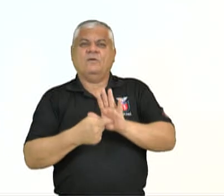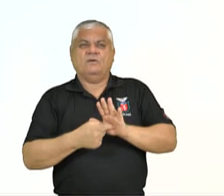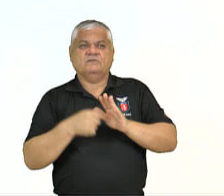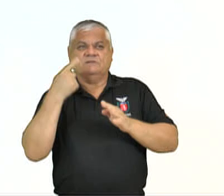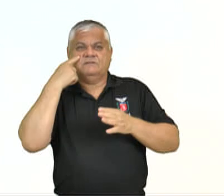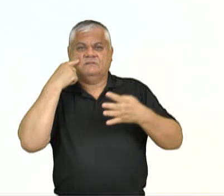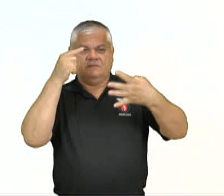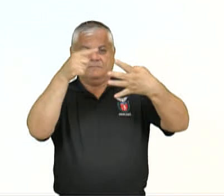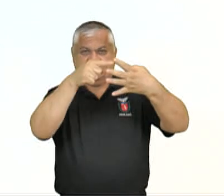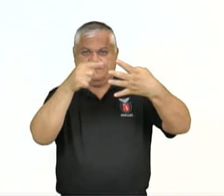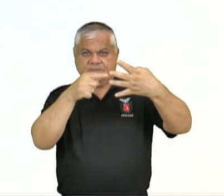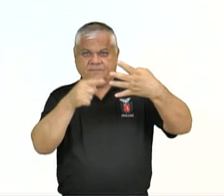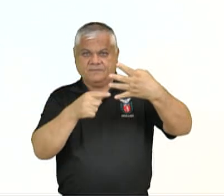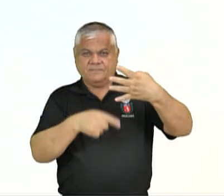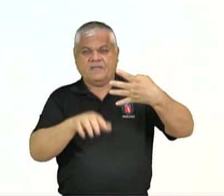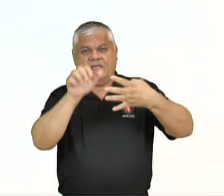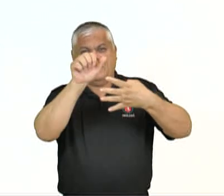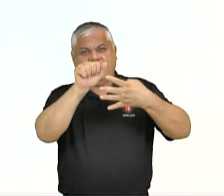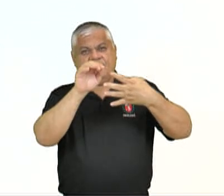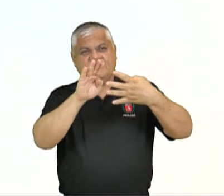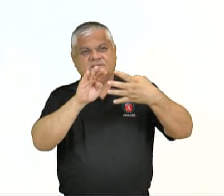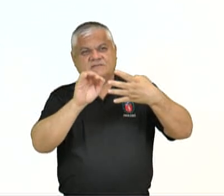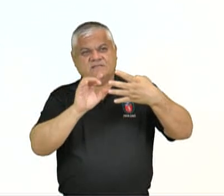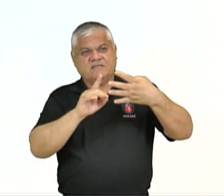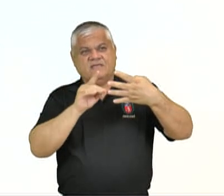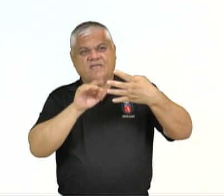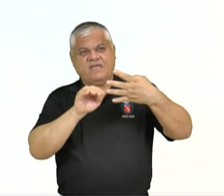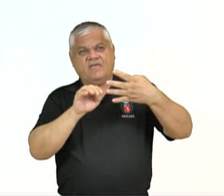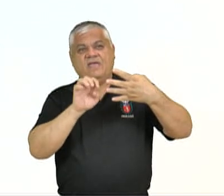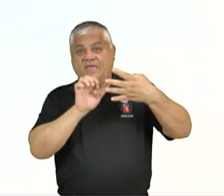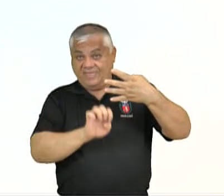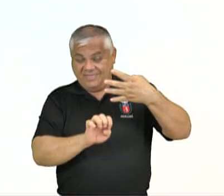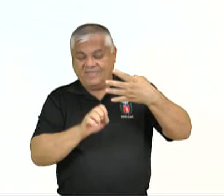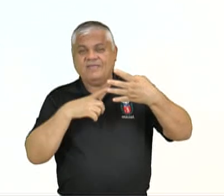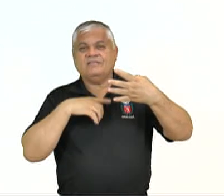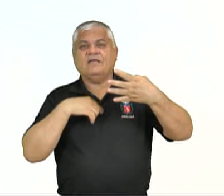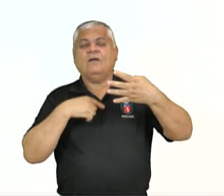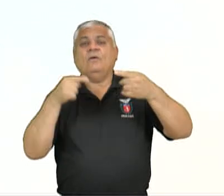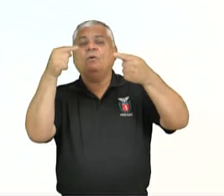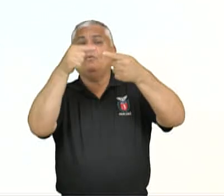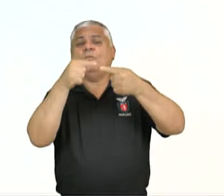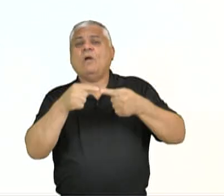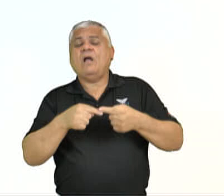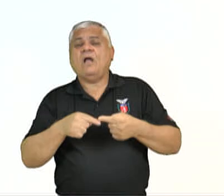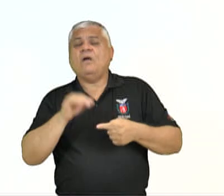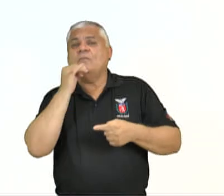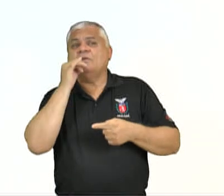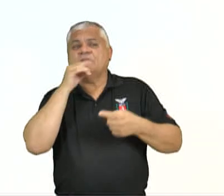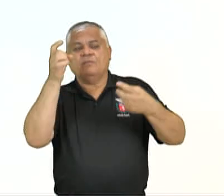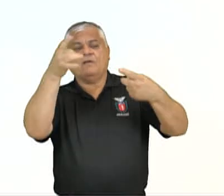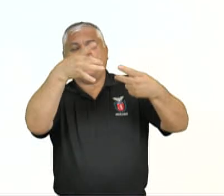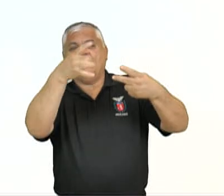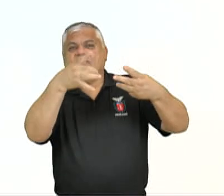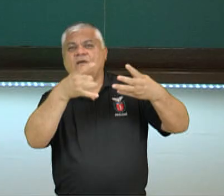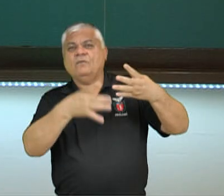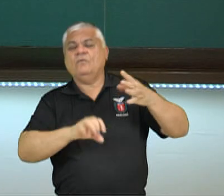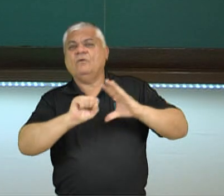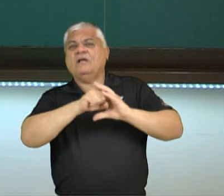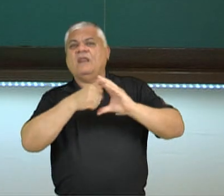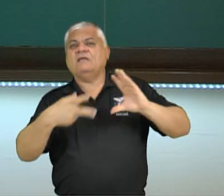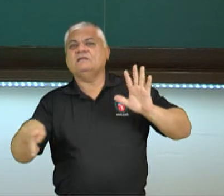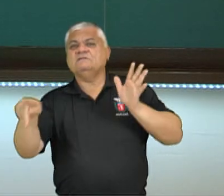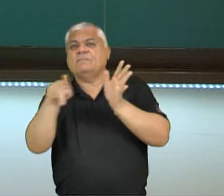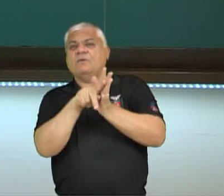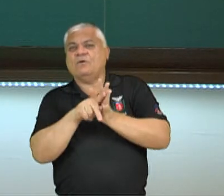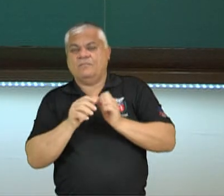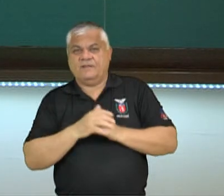a qual sistema de produção, artesanato, manufatura ou sistema fabril, cada característica pertence.